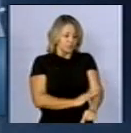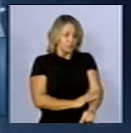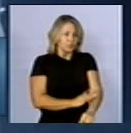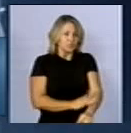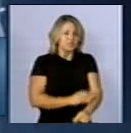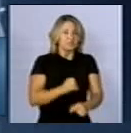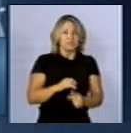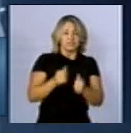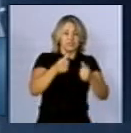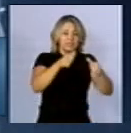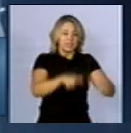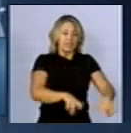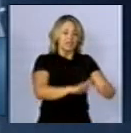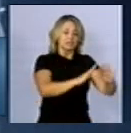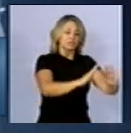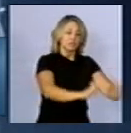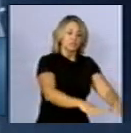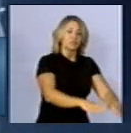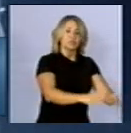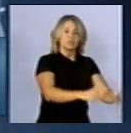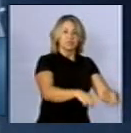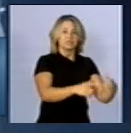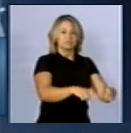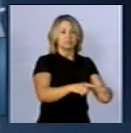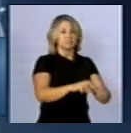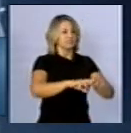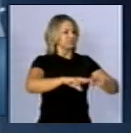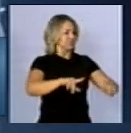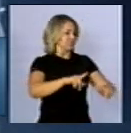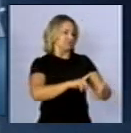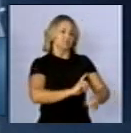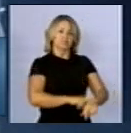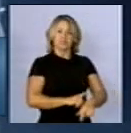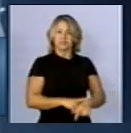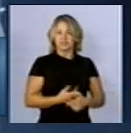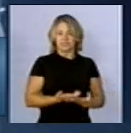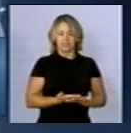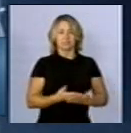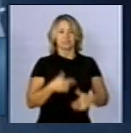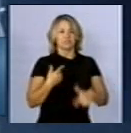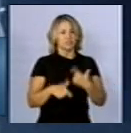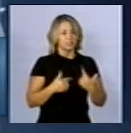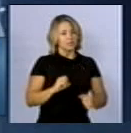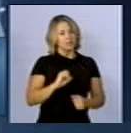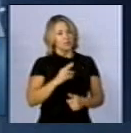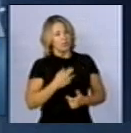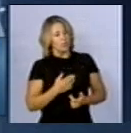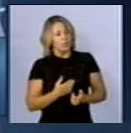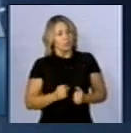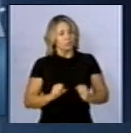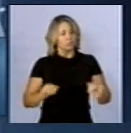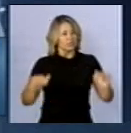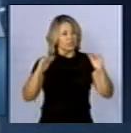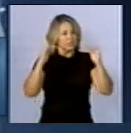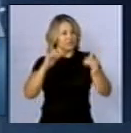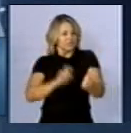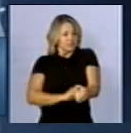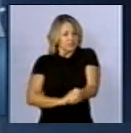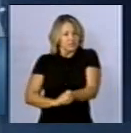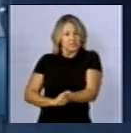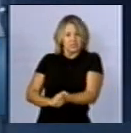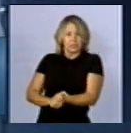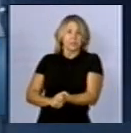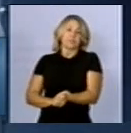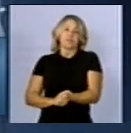os campos independentemente do tempo da atividade técnica ou o nível de tensão embora